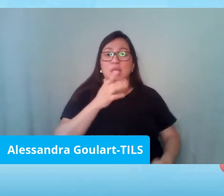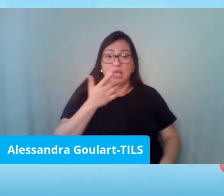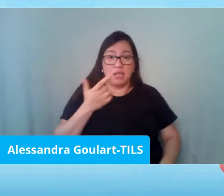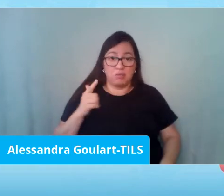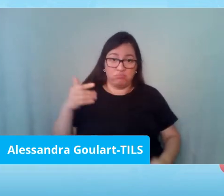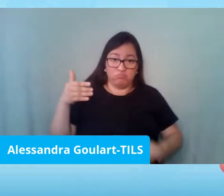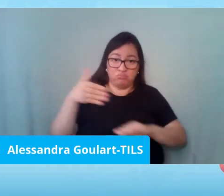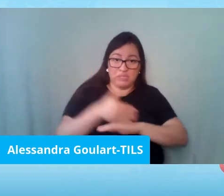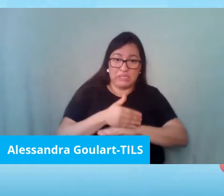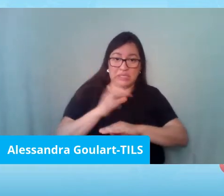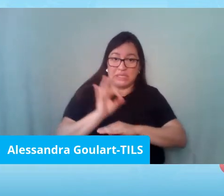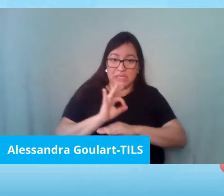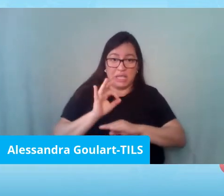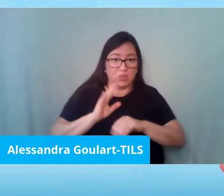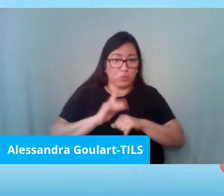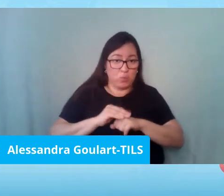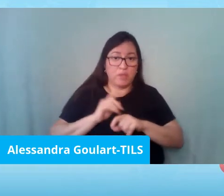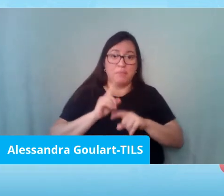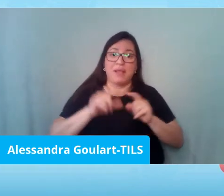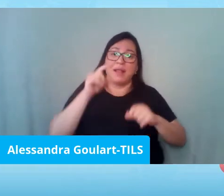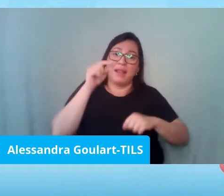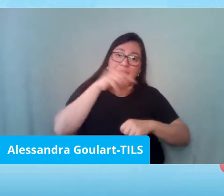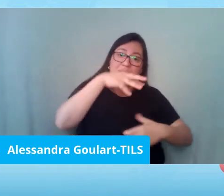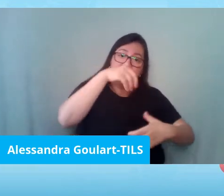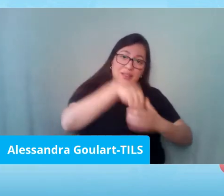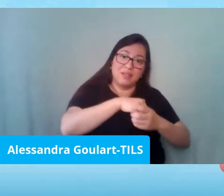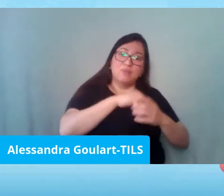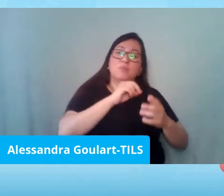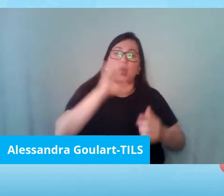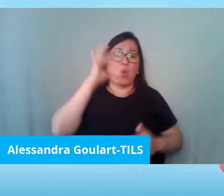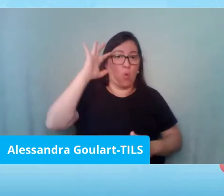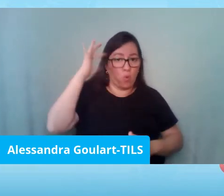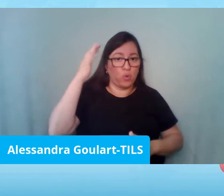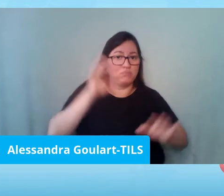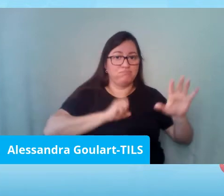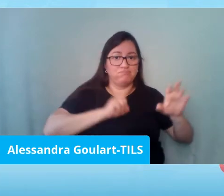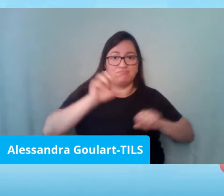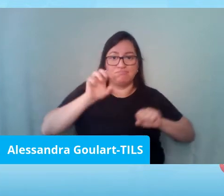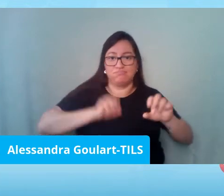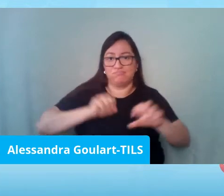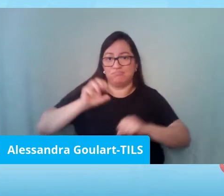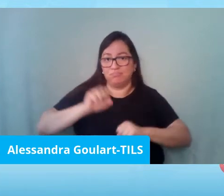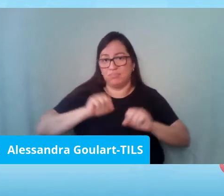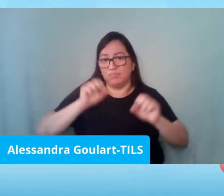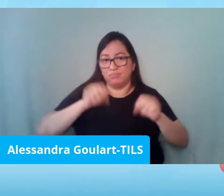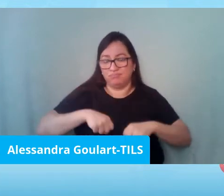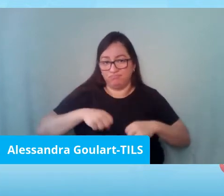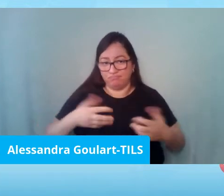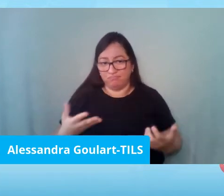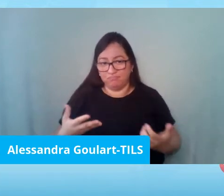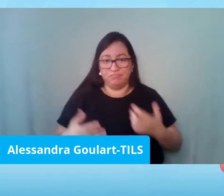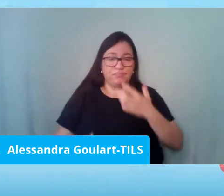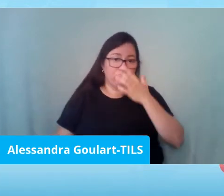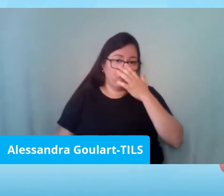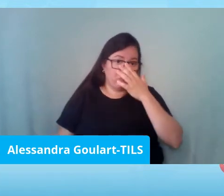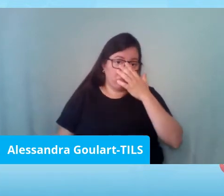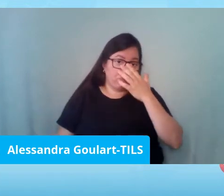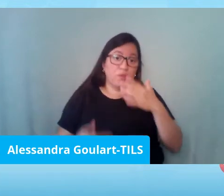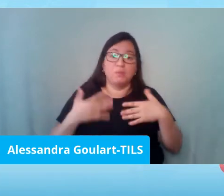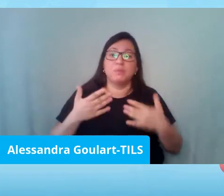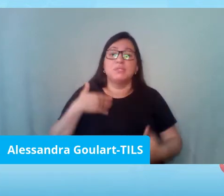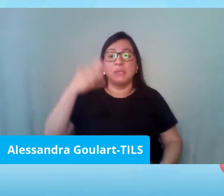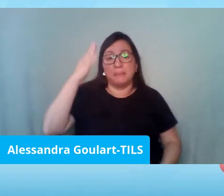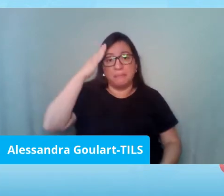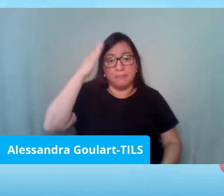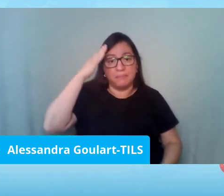as infecções, né, sexualmente transmissíveis. A gente precisa pensar no nosso território se tem pessoas em